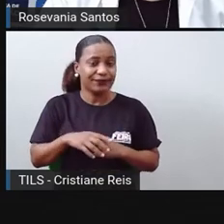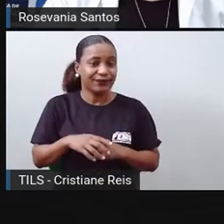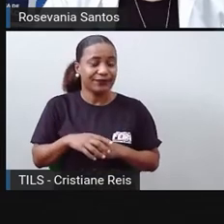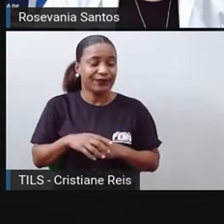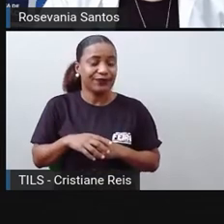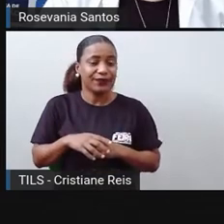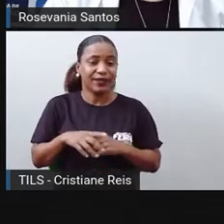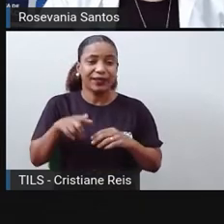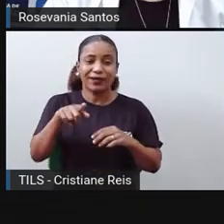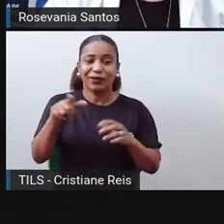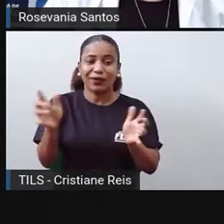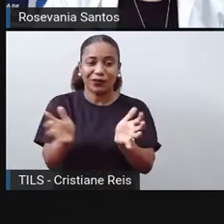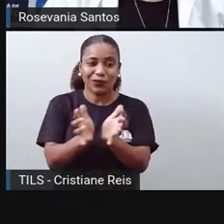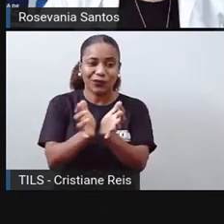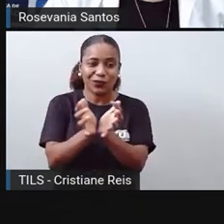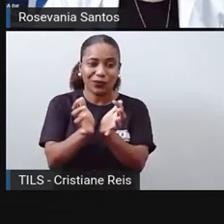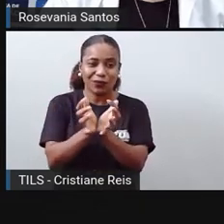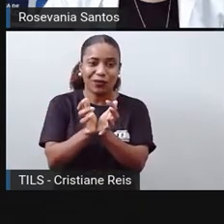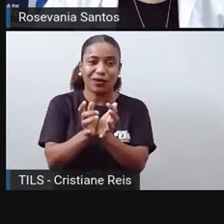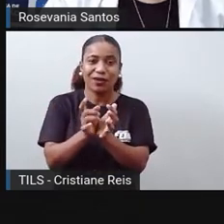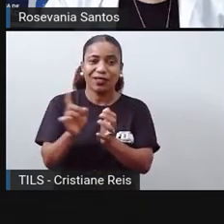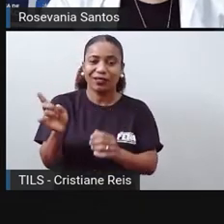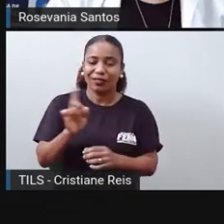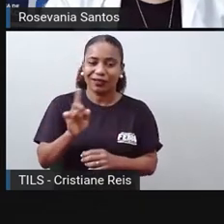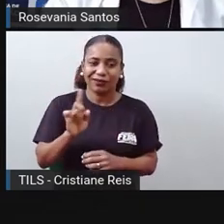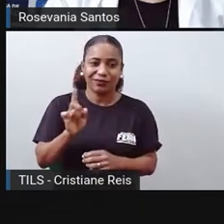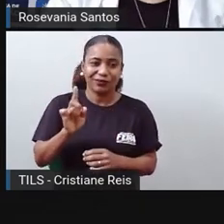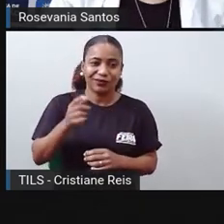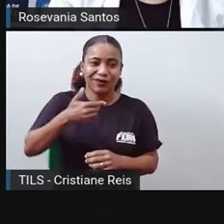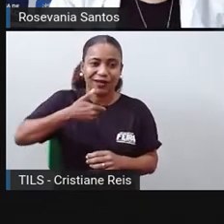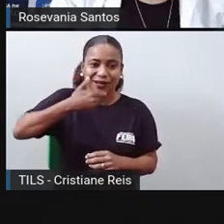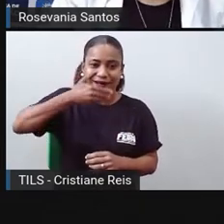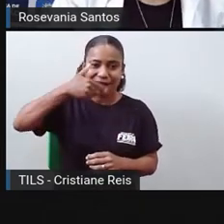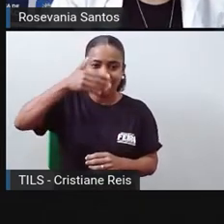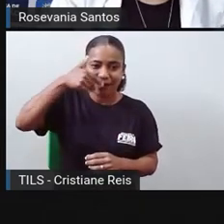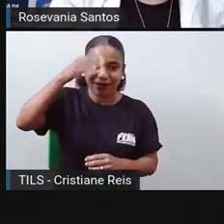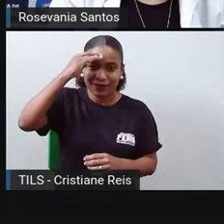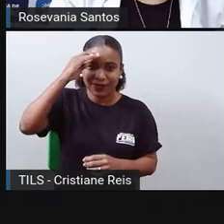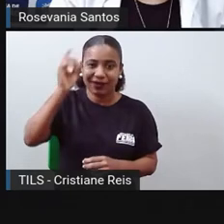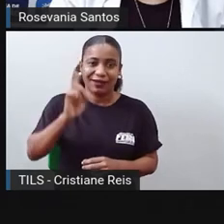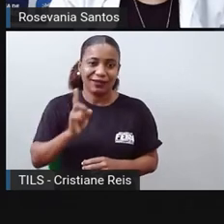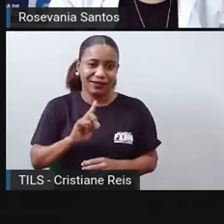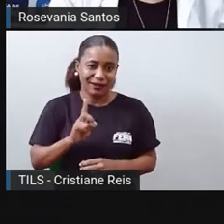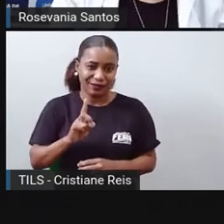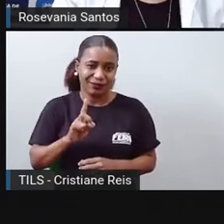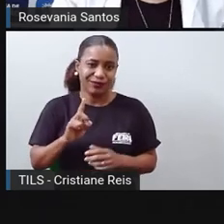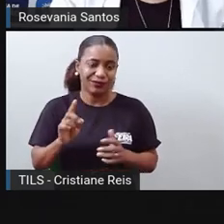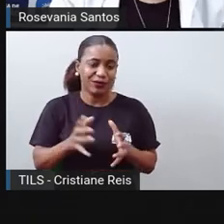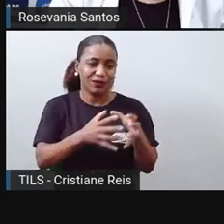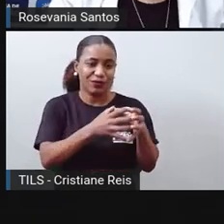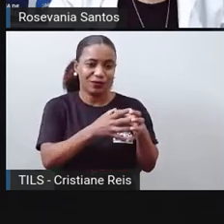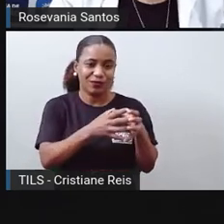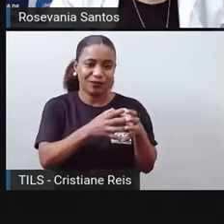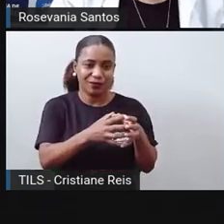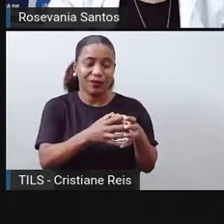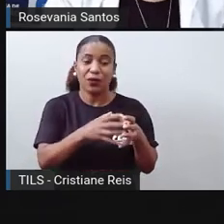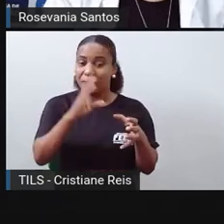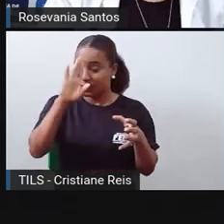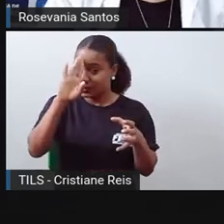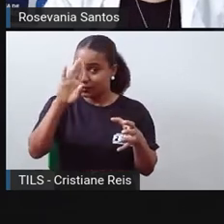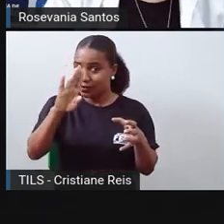esses são os que são considerados não árabes, mas a maioria deles, né, a etnia que vai predominar é a etnia